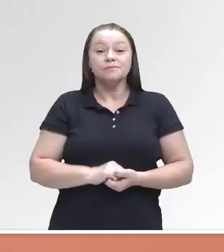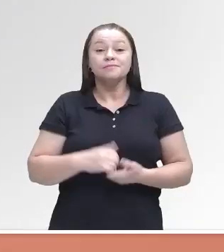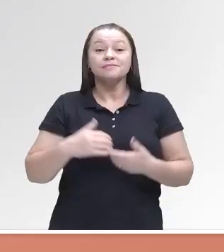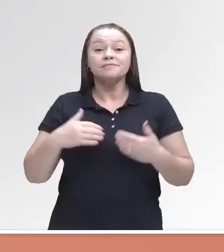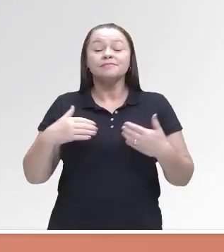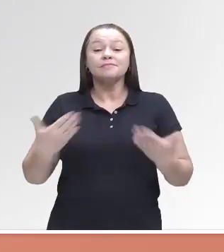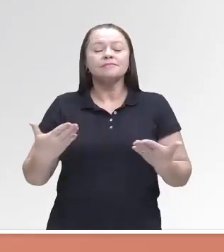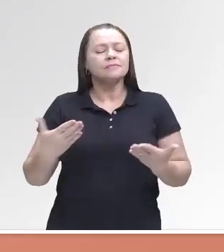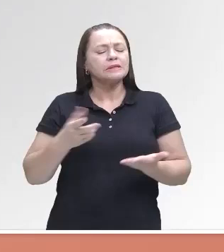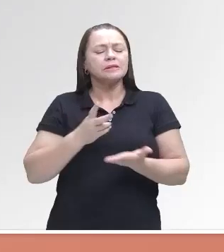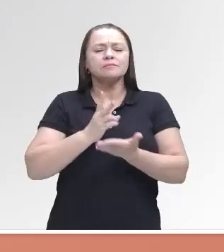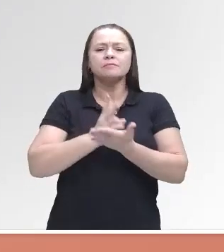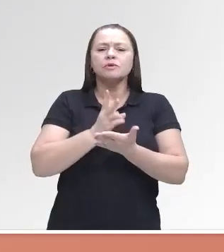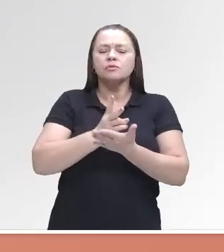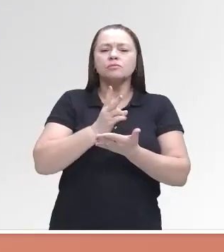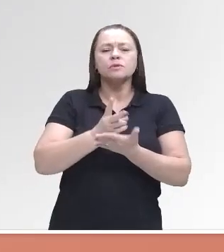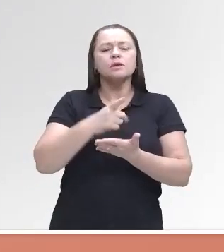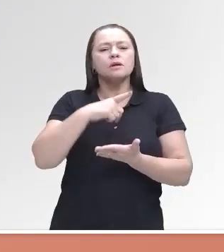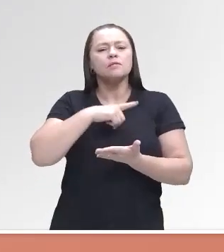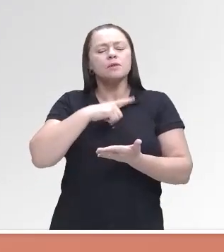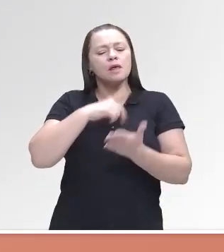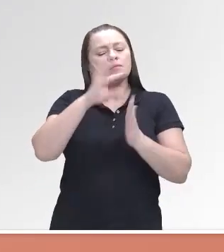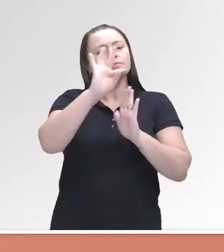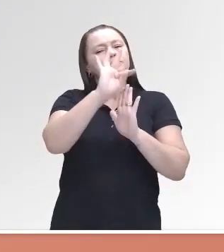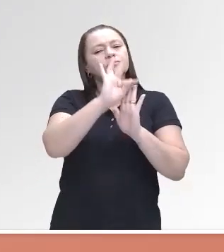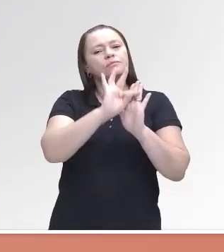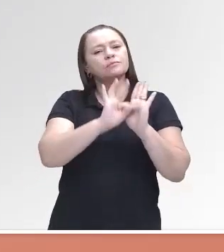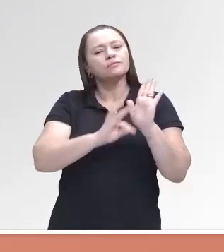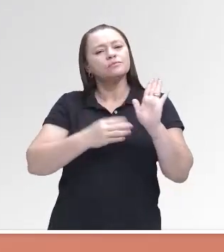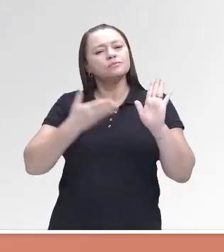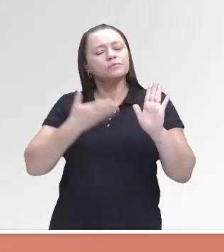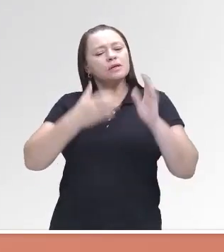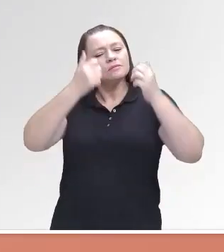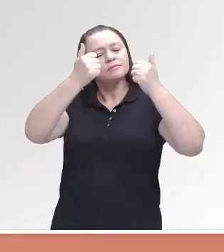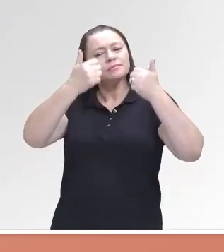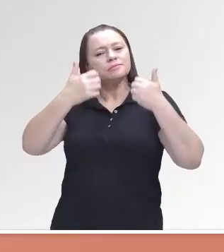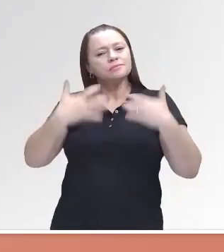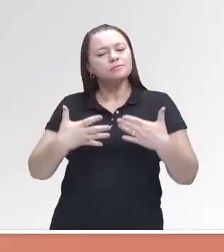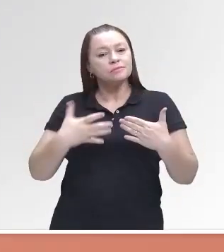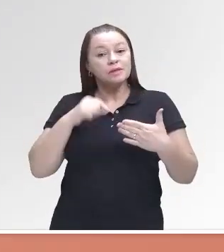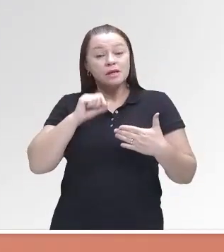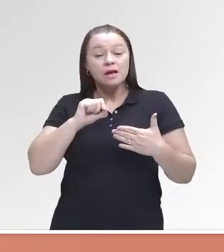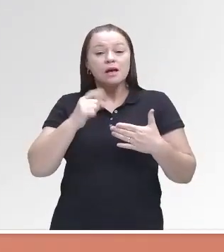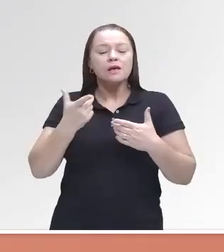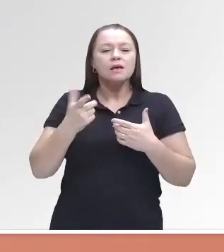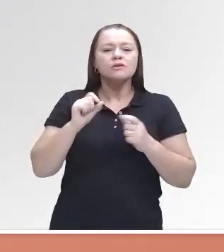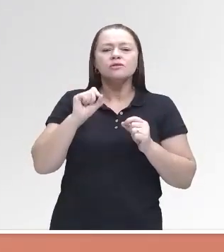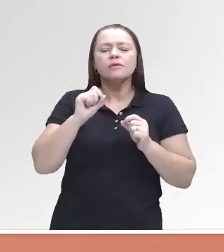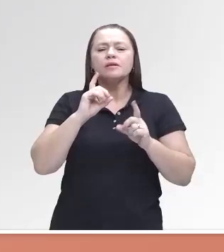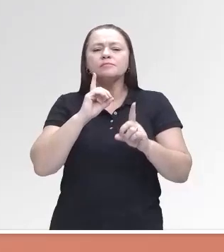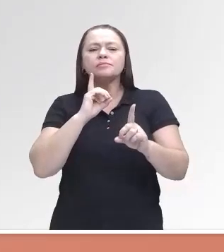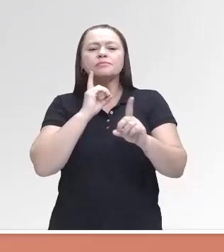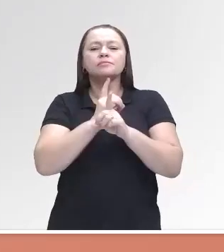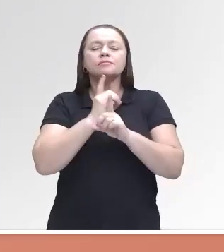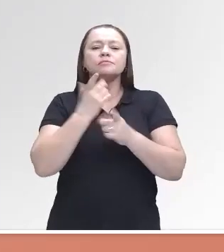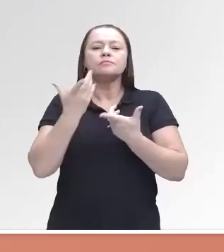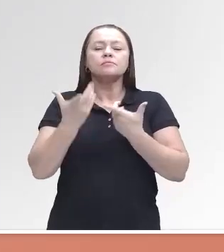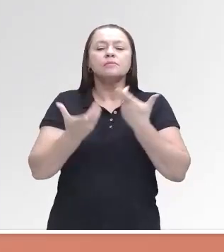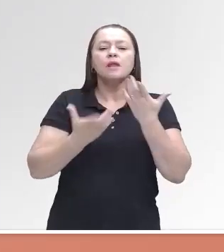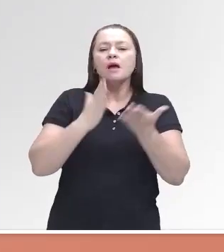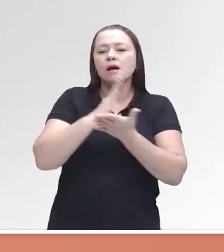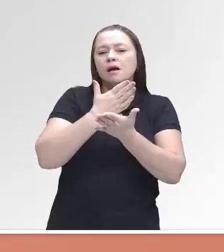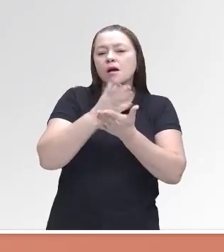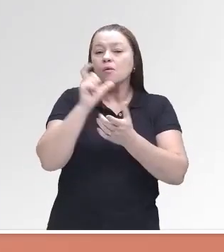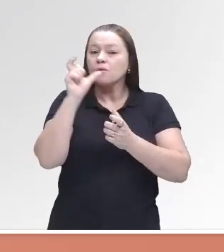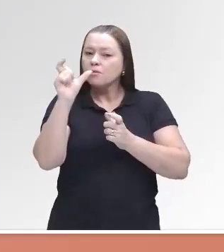Como sempre, nós trazemos um texto para nós trabalharmos, né? E em cima desse texto nós vamos identificar algumas